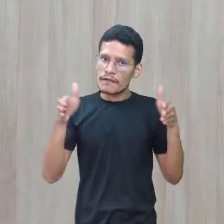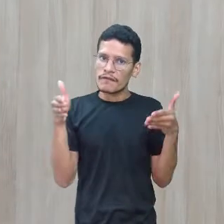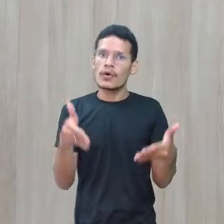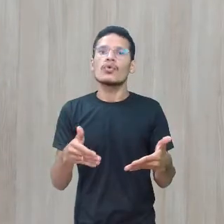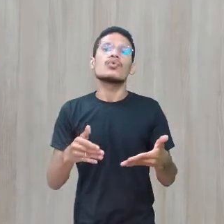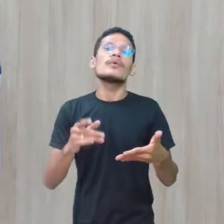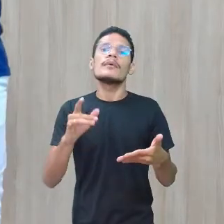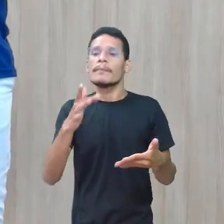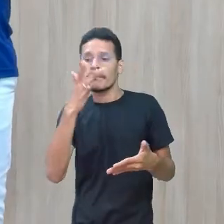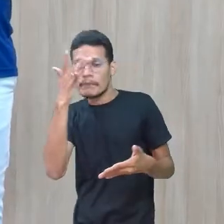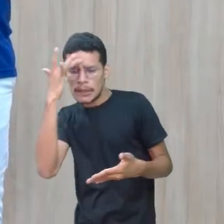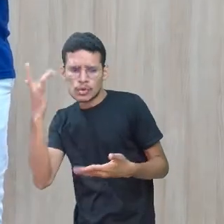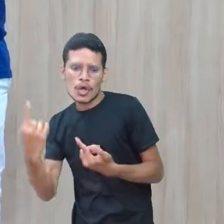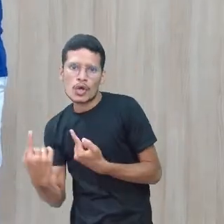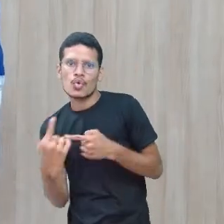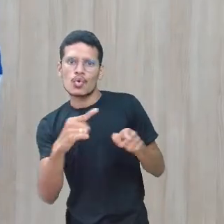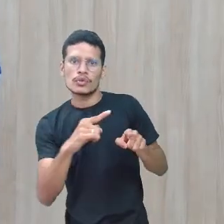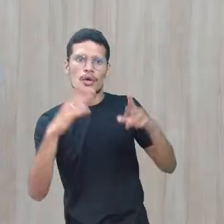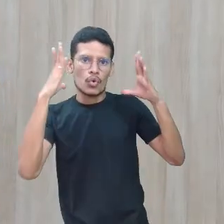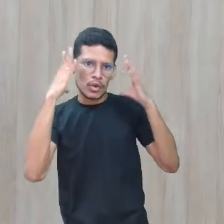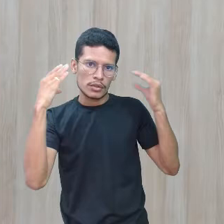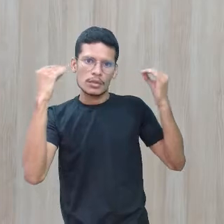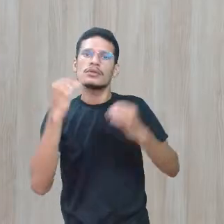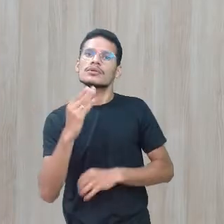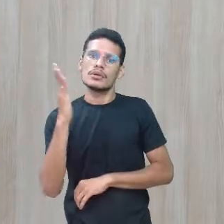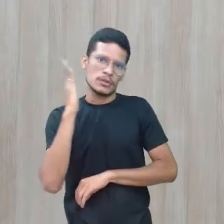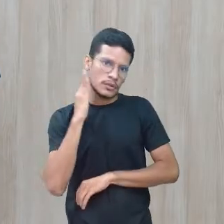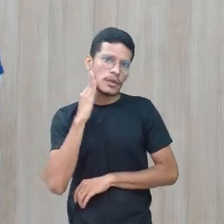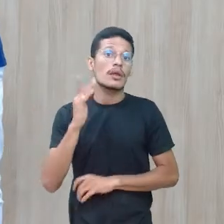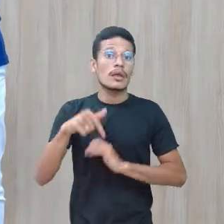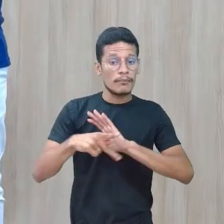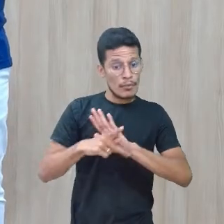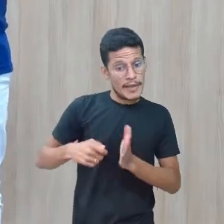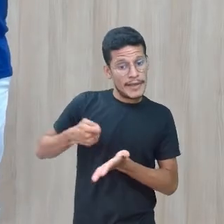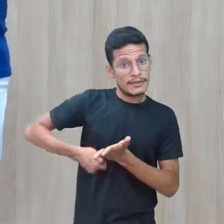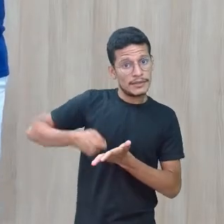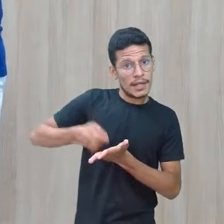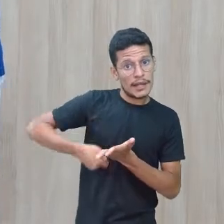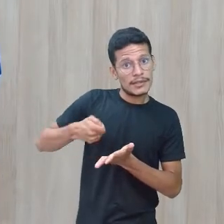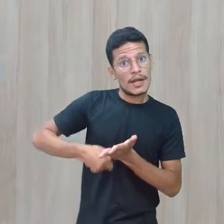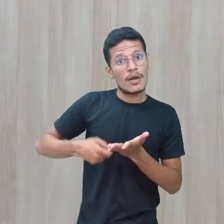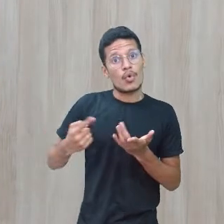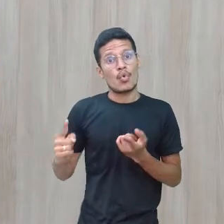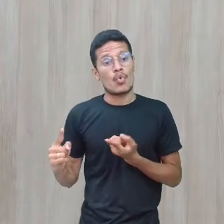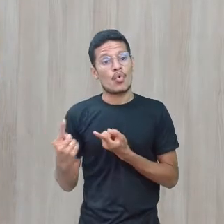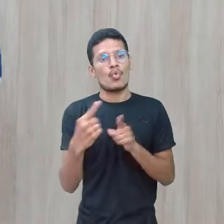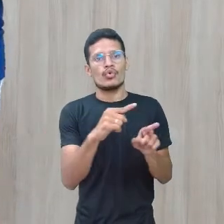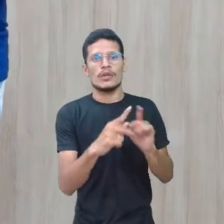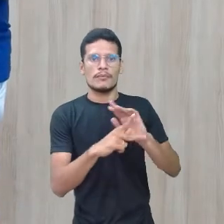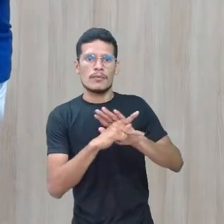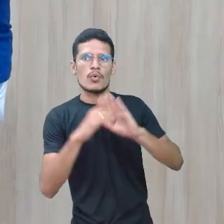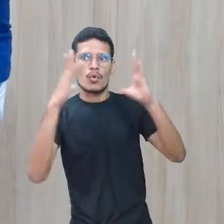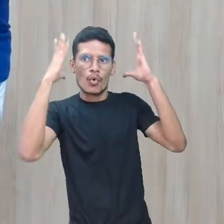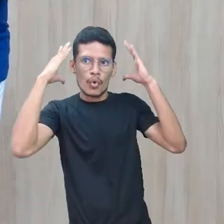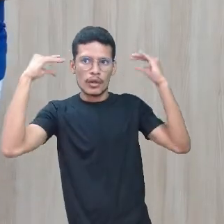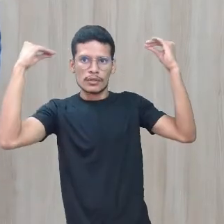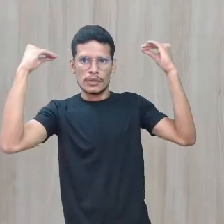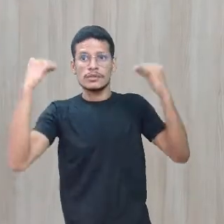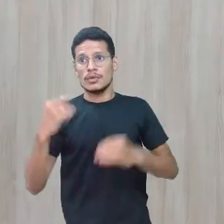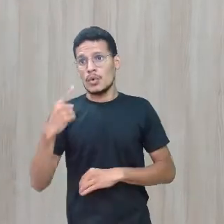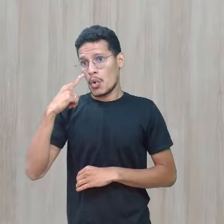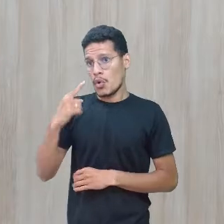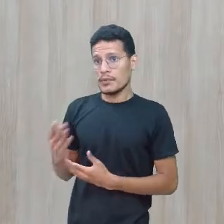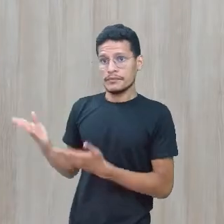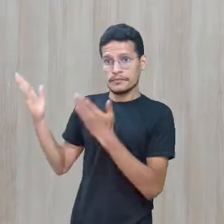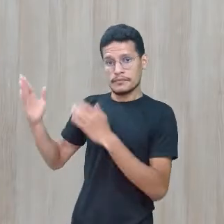erguido para ser ali um foco de resistência, né, contra os holandeses. E aqui